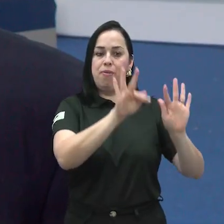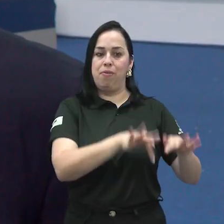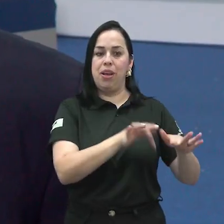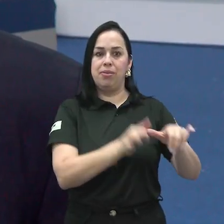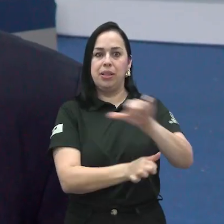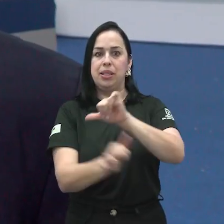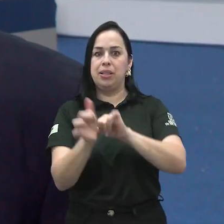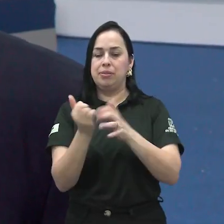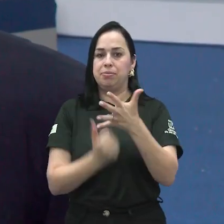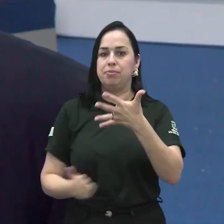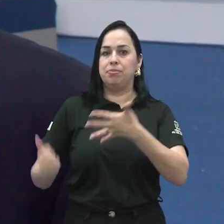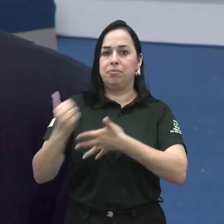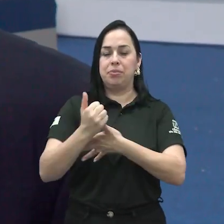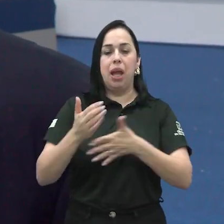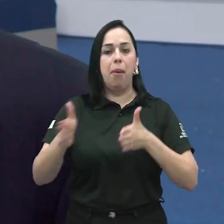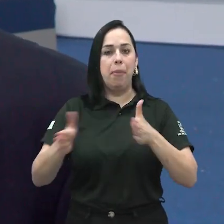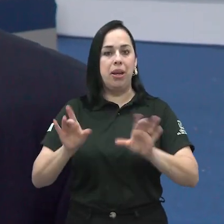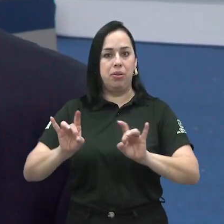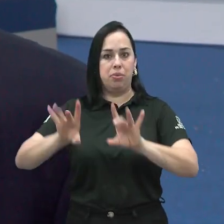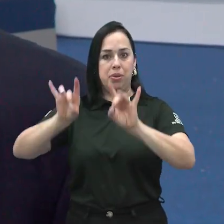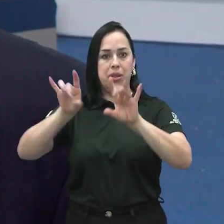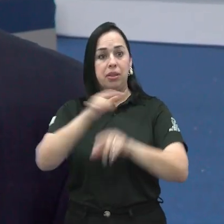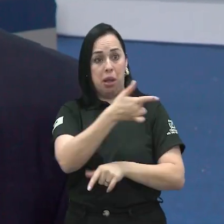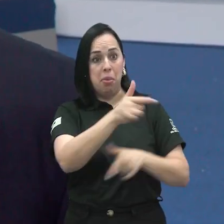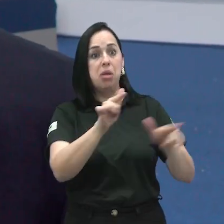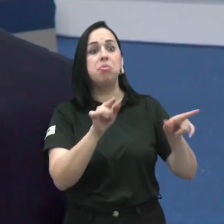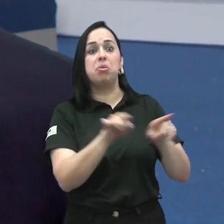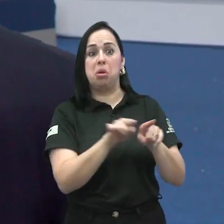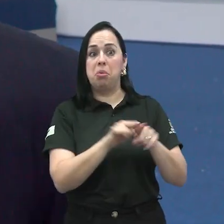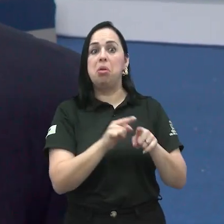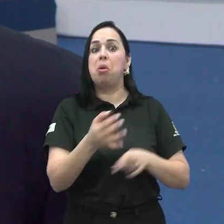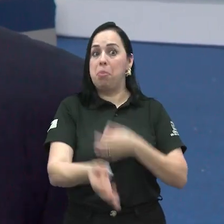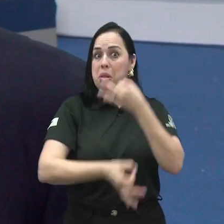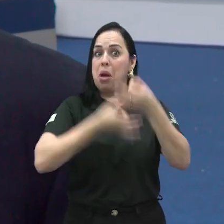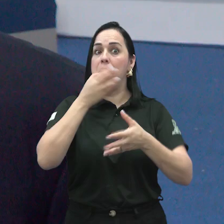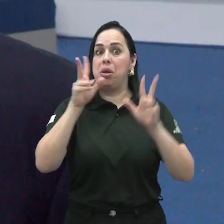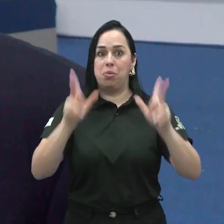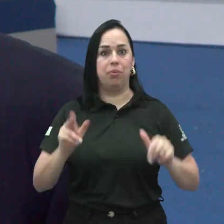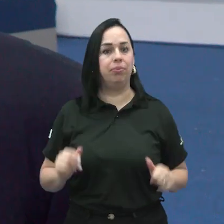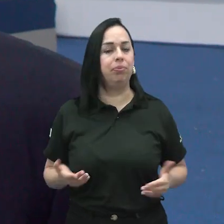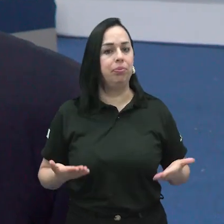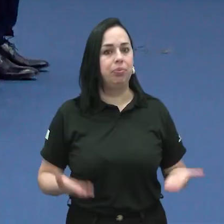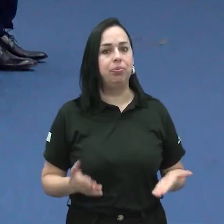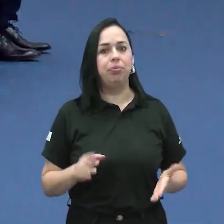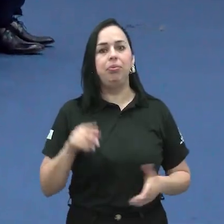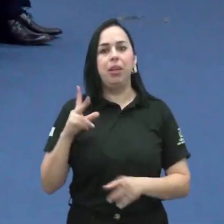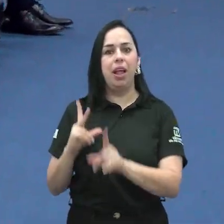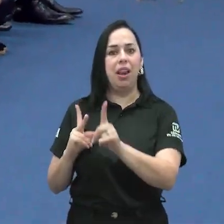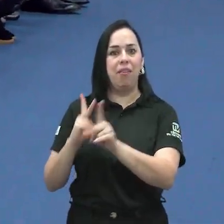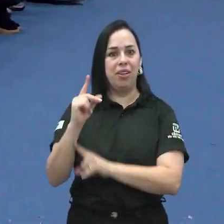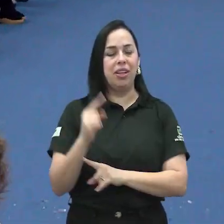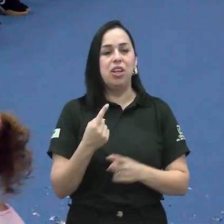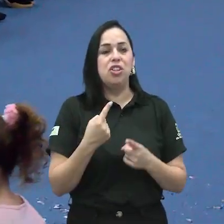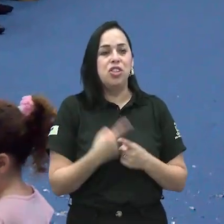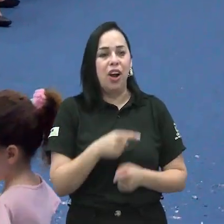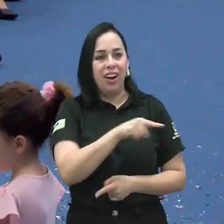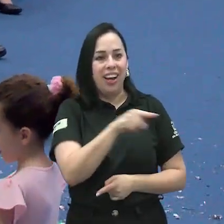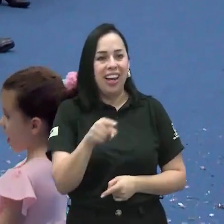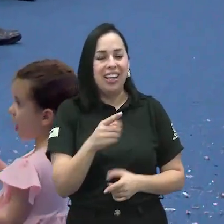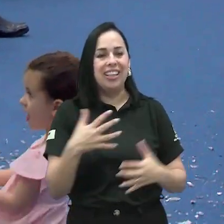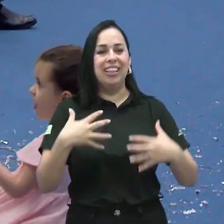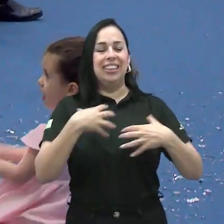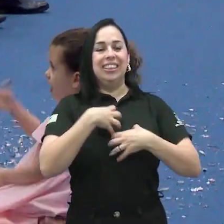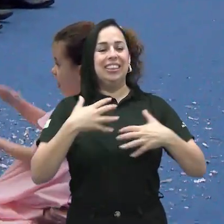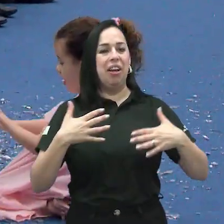Para mim é um momento muito especial, não só para mim, como para os outros 13 colegas homenageados. E essa vitória não foi comemorada